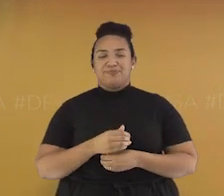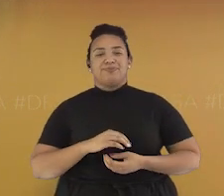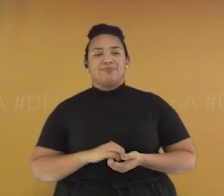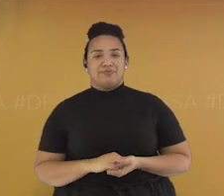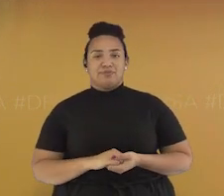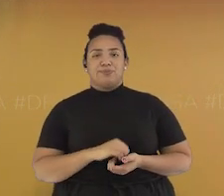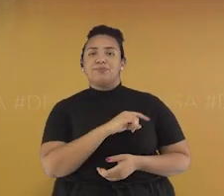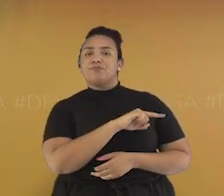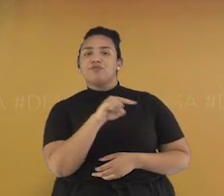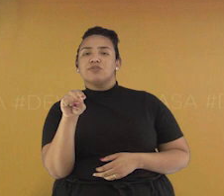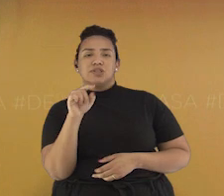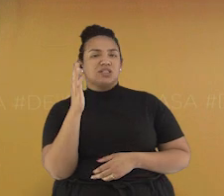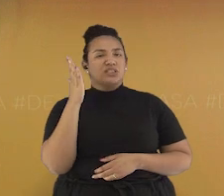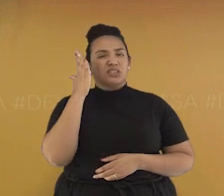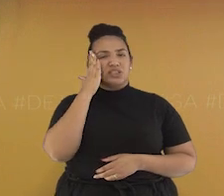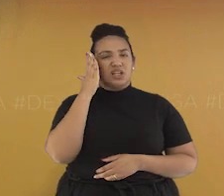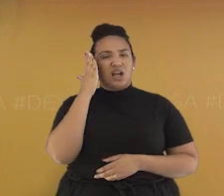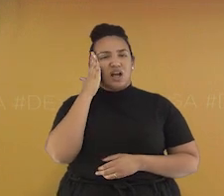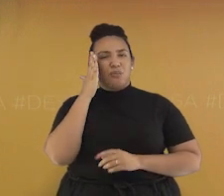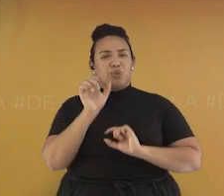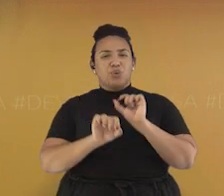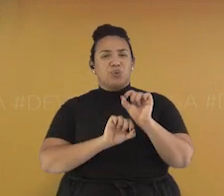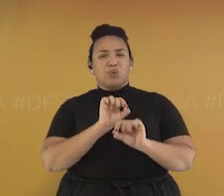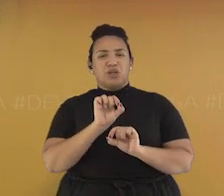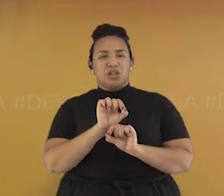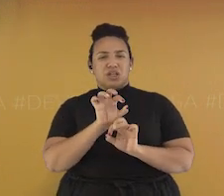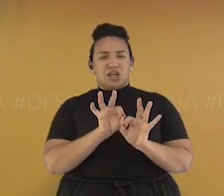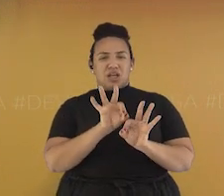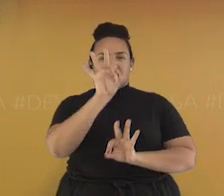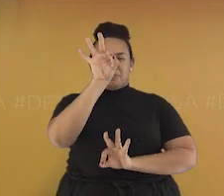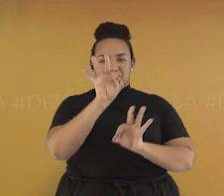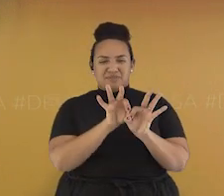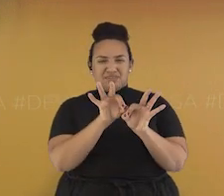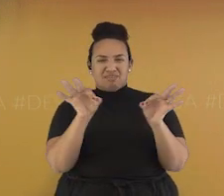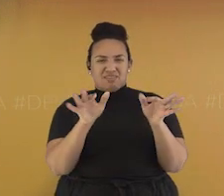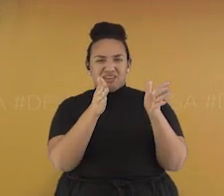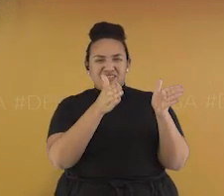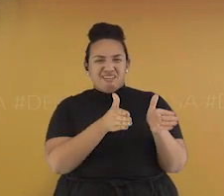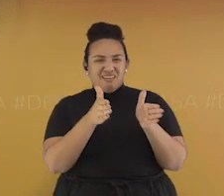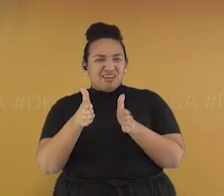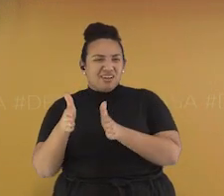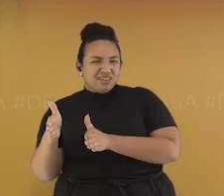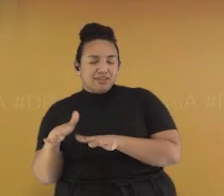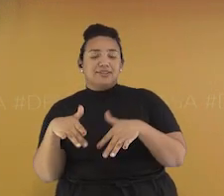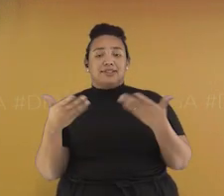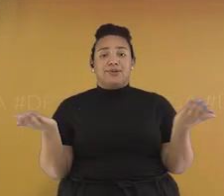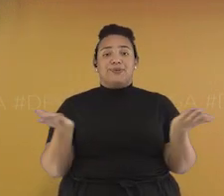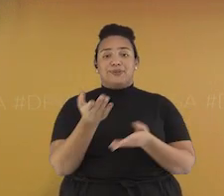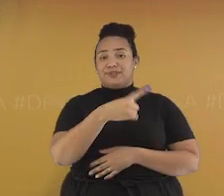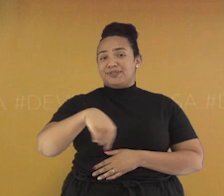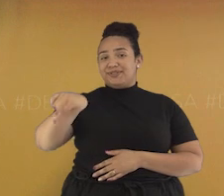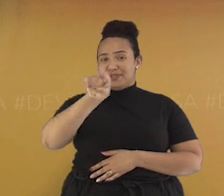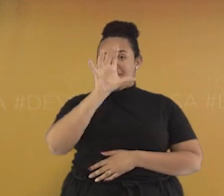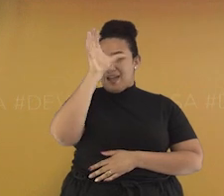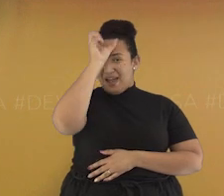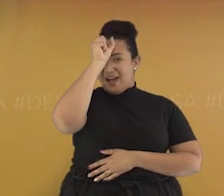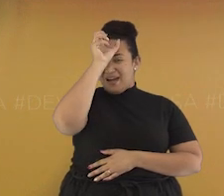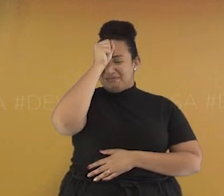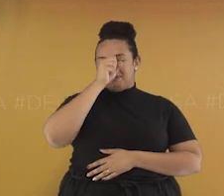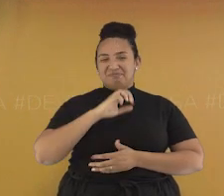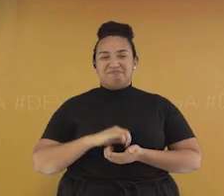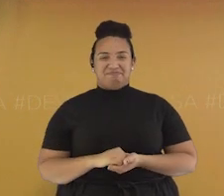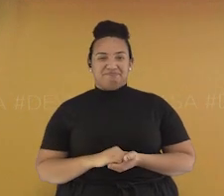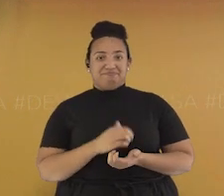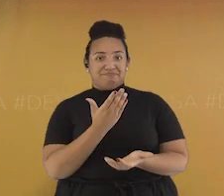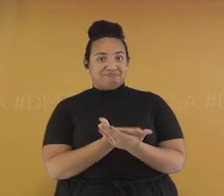Você sabe o que são medidas de tendência central? Na aula de hoje, vamos aprender sobre elas. Fique